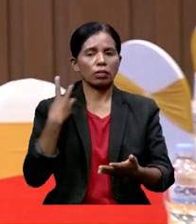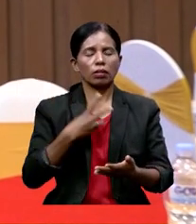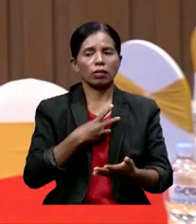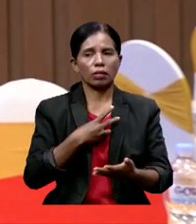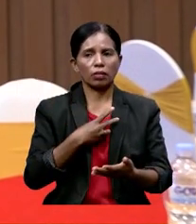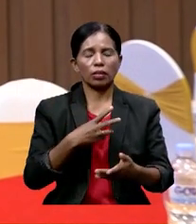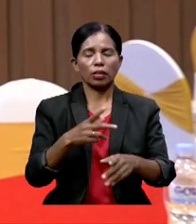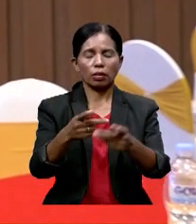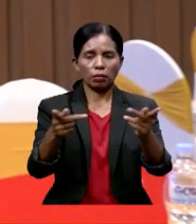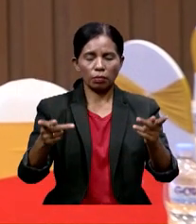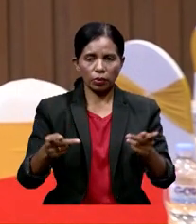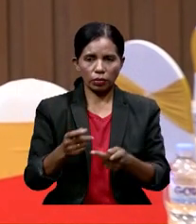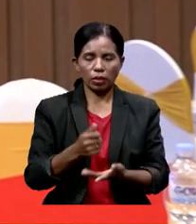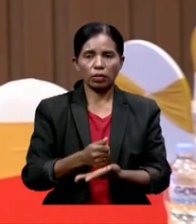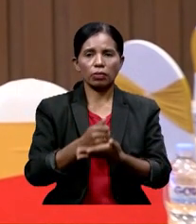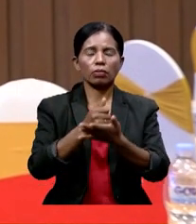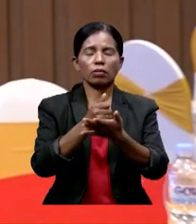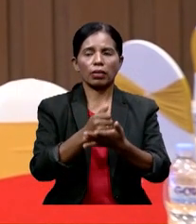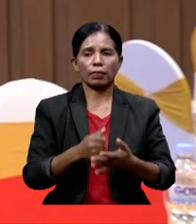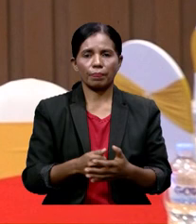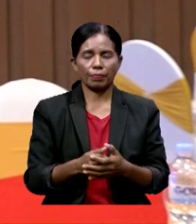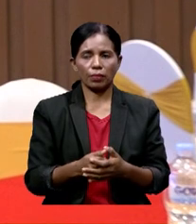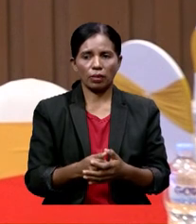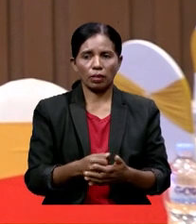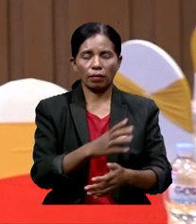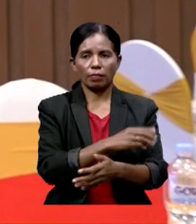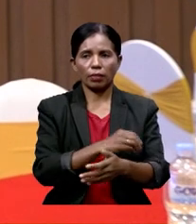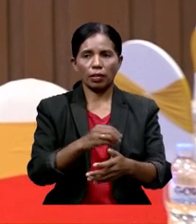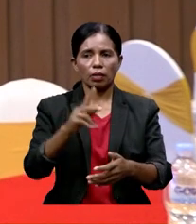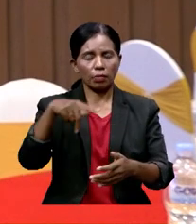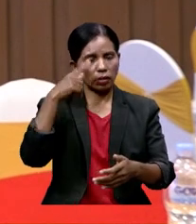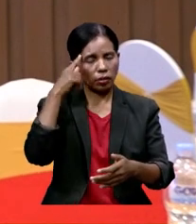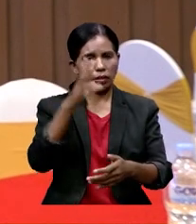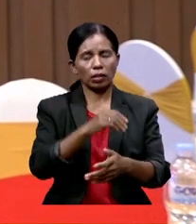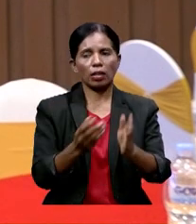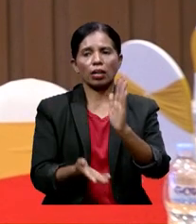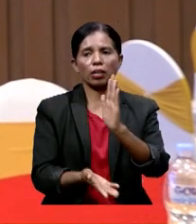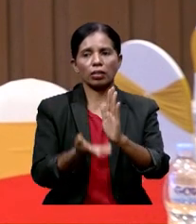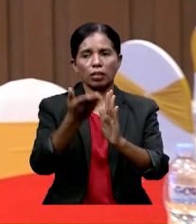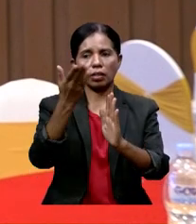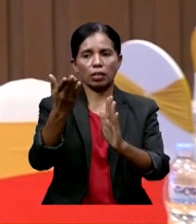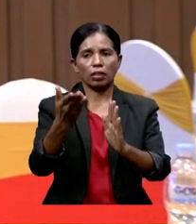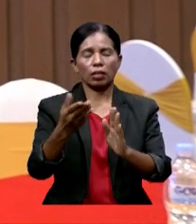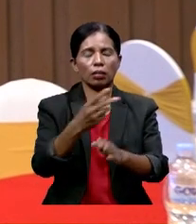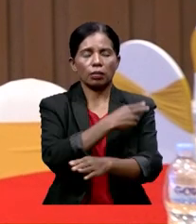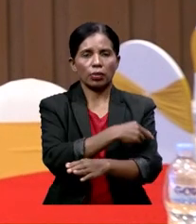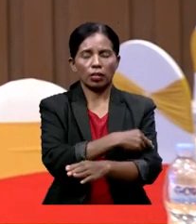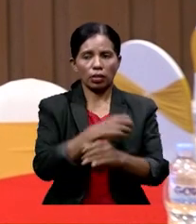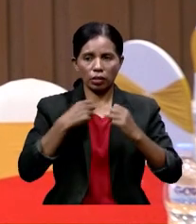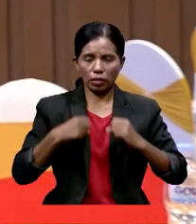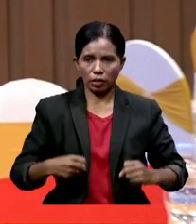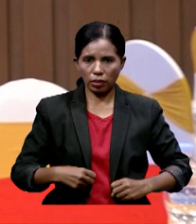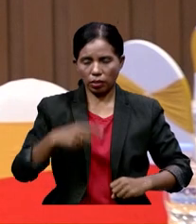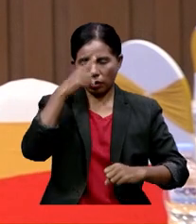Se tem posto tratamento, também vê posto tratamento, né? Politicamente, sai na Bahia posto da saúde. Também,